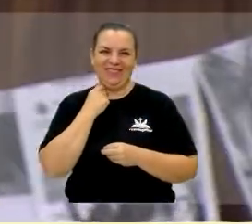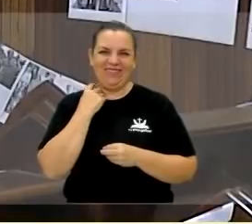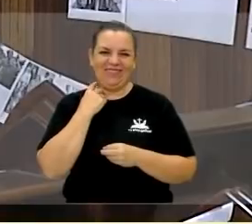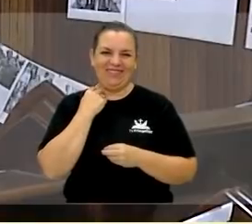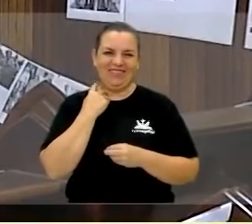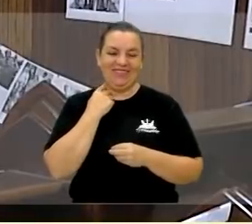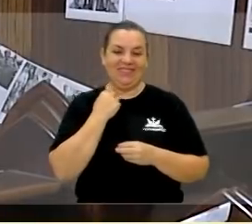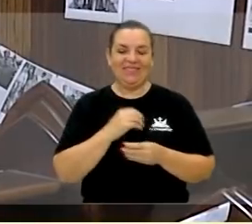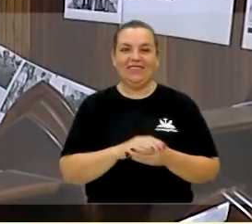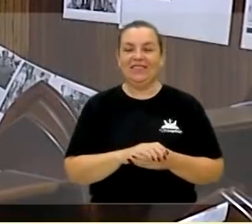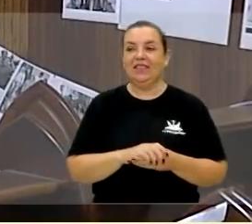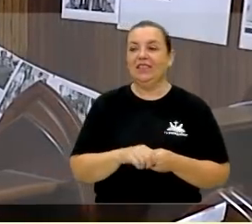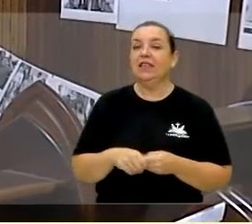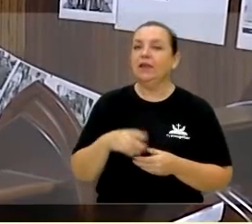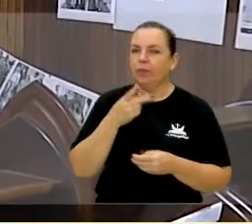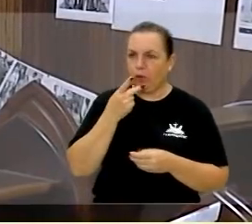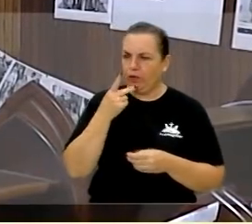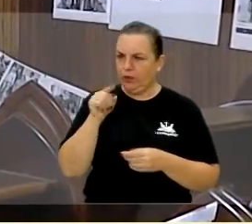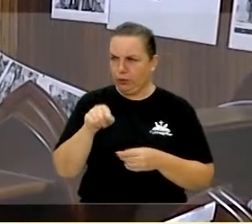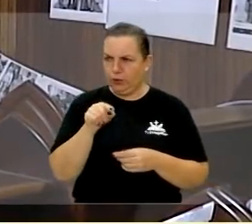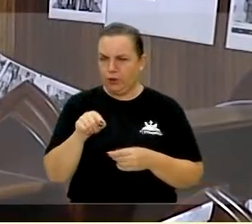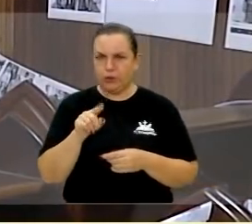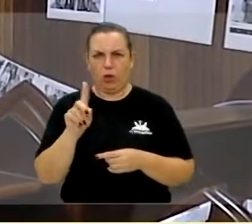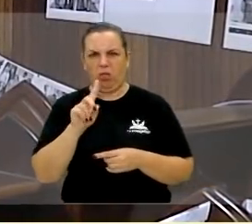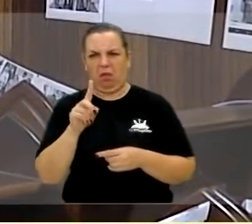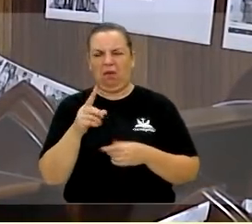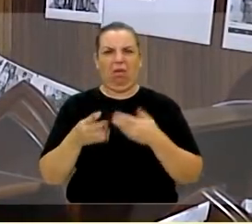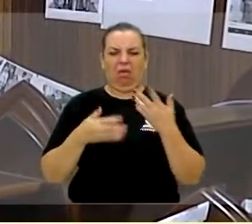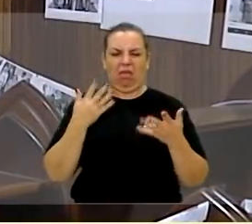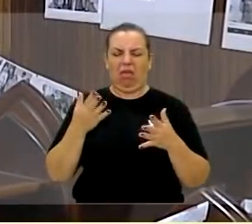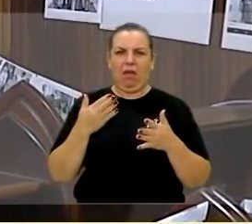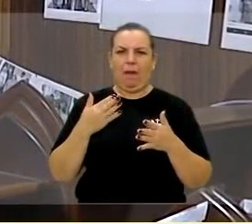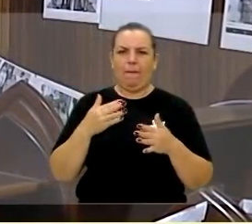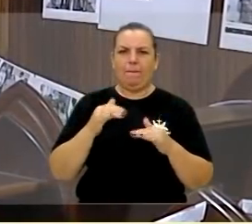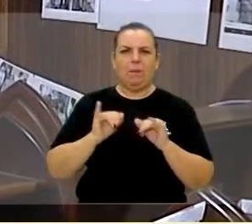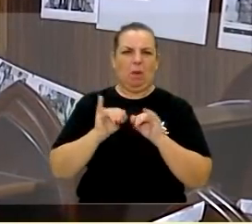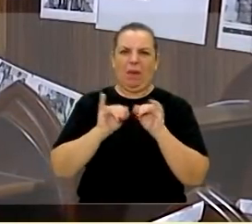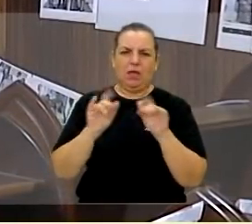Eu estou contando, não estou proseando à toa.